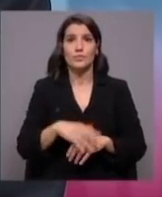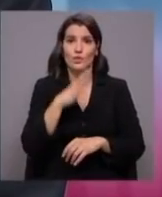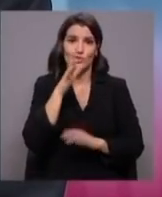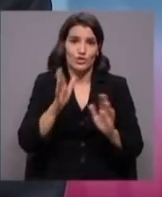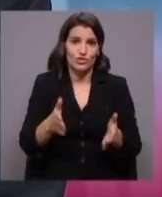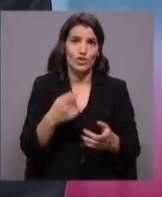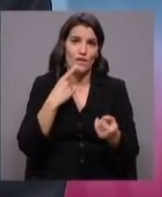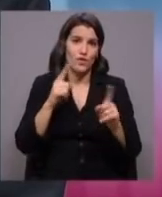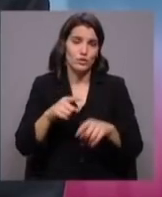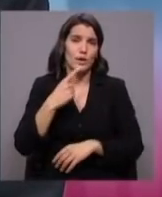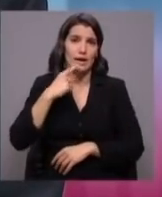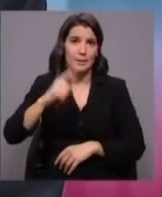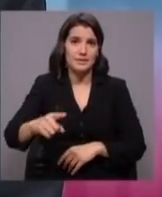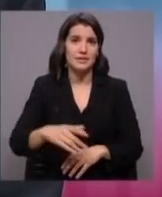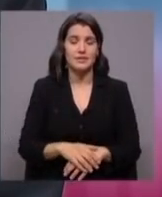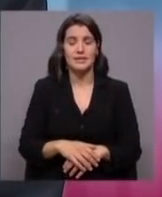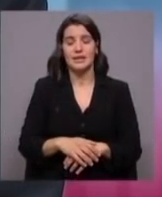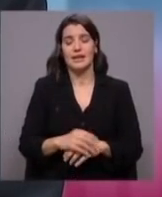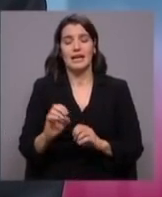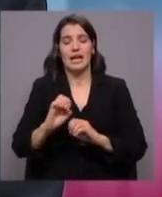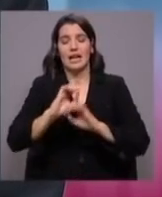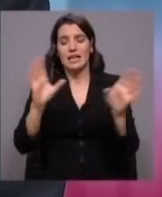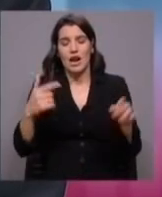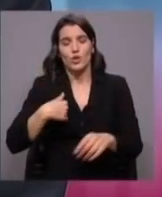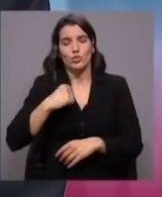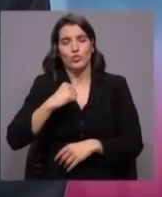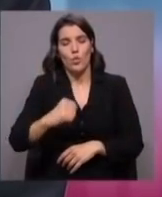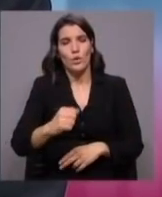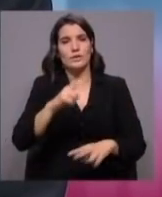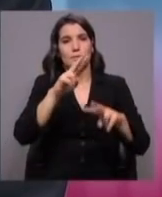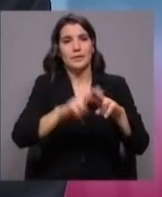volto a repetir, obviamente, que sou contra a prisão perpétua.